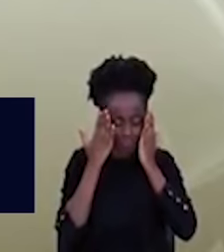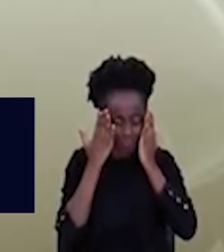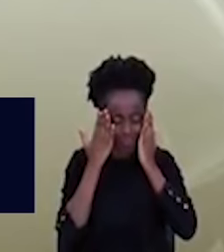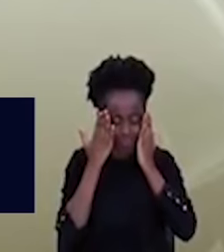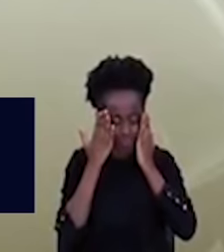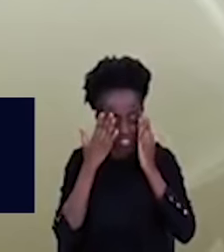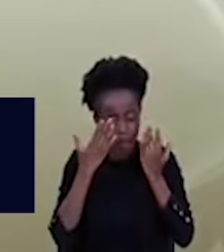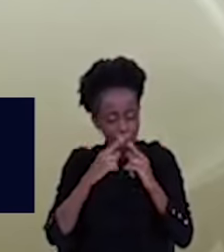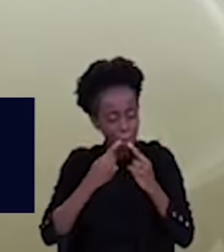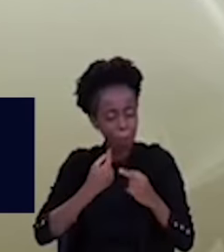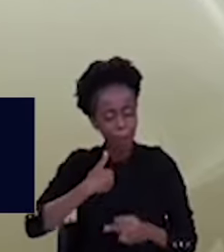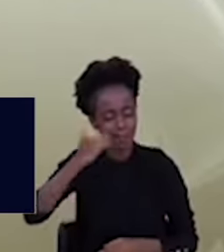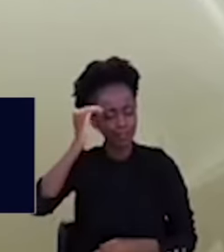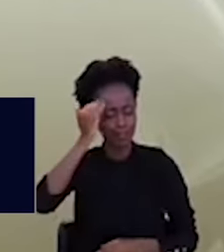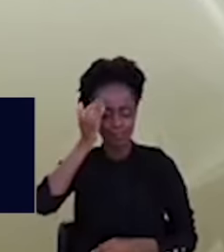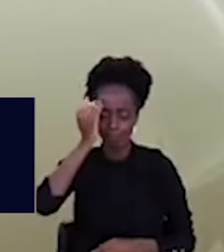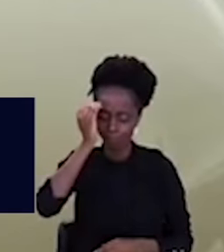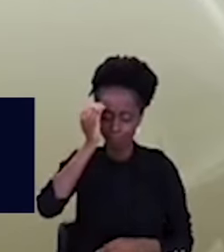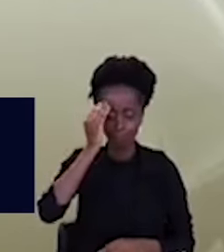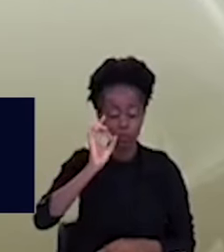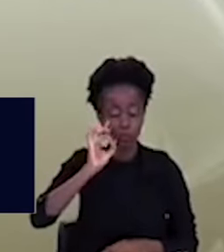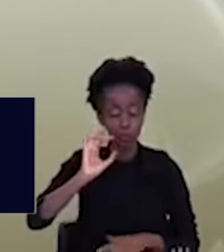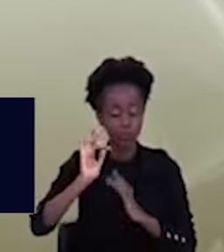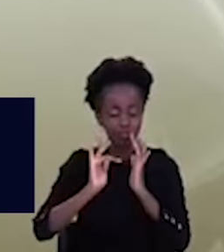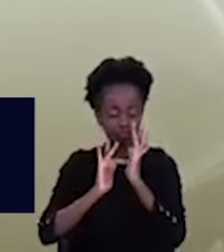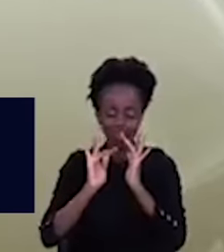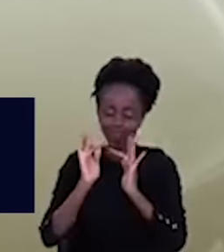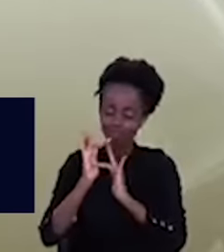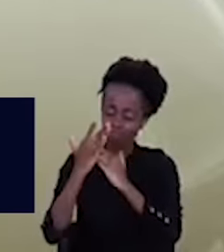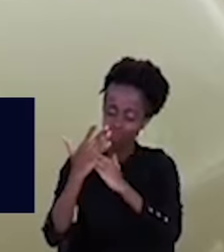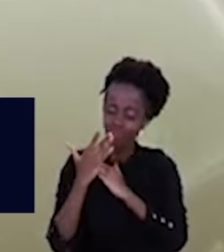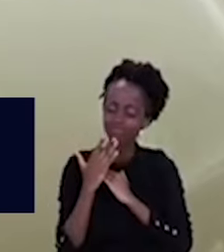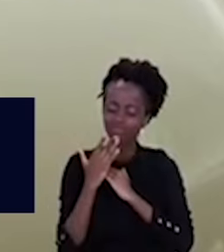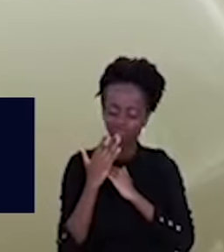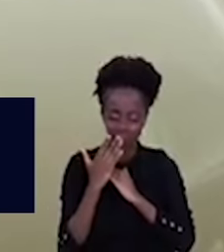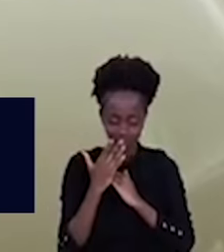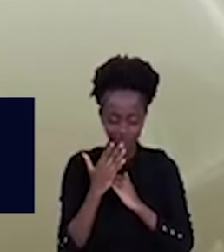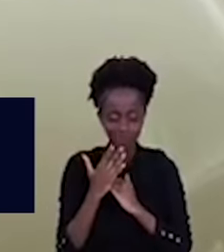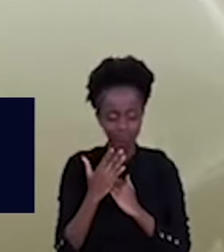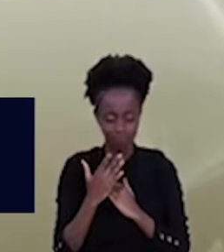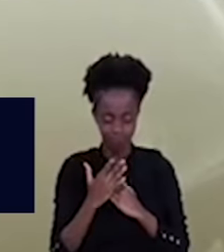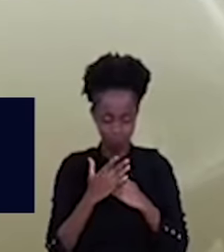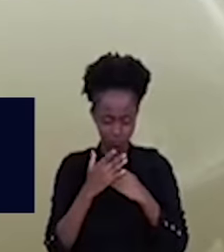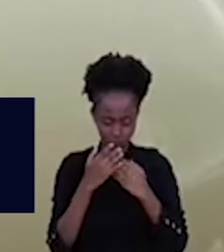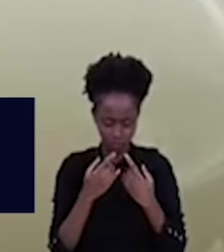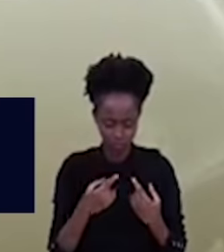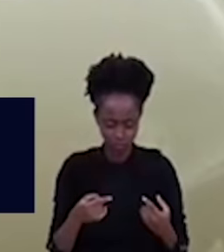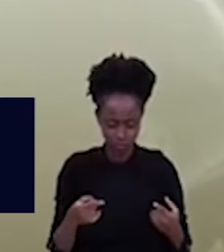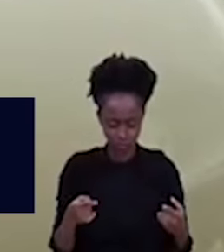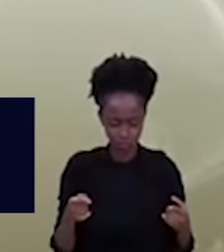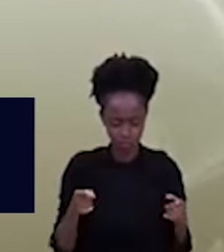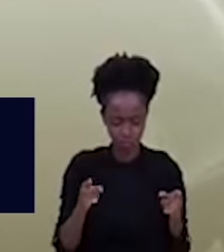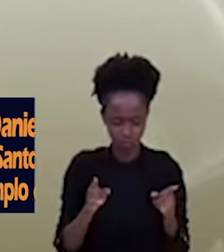meu rosto. E para isso eu sei que só Jesus. E para isso eu sei que só Jesus